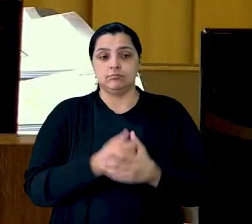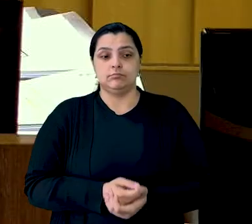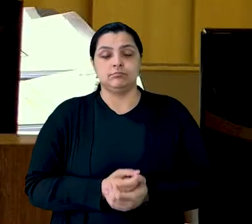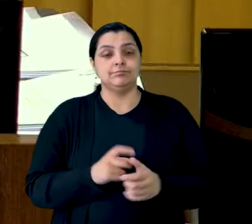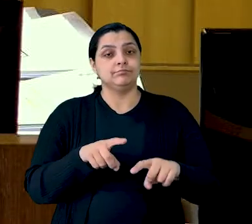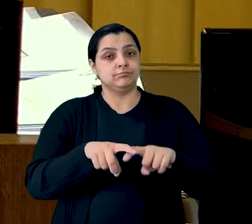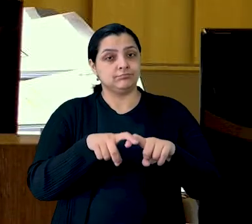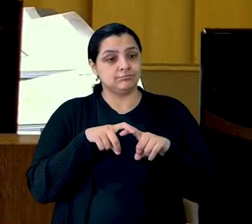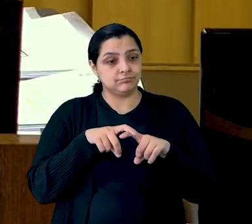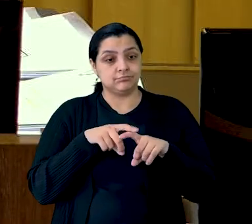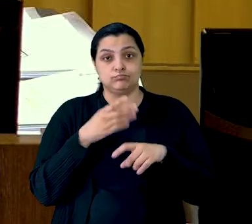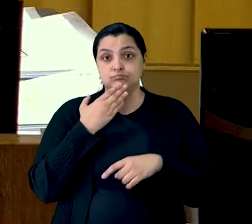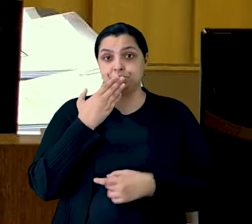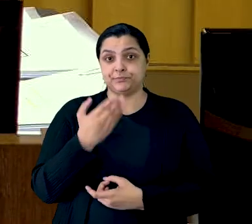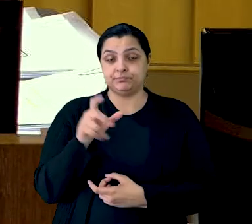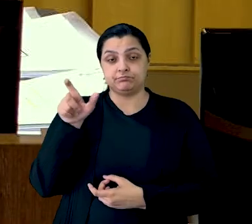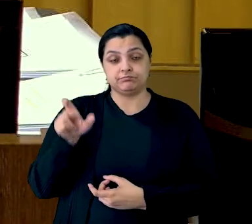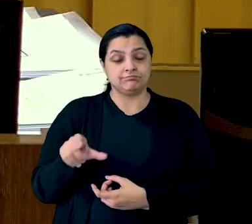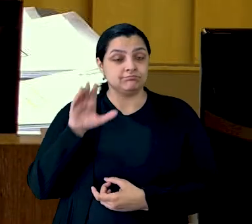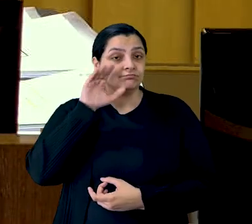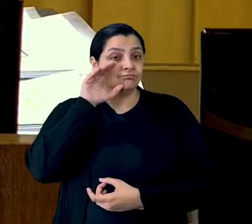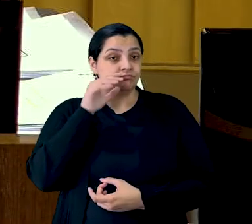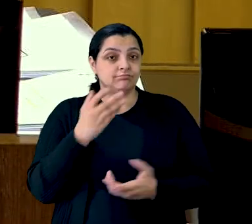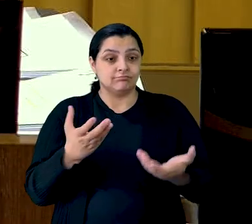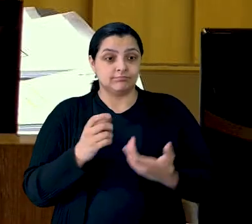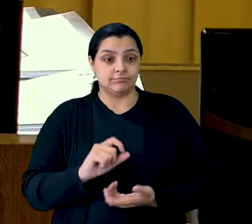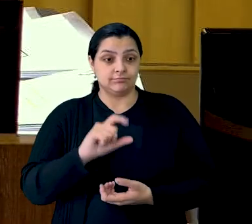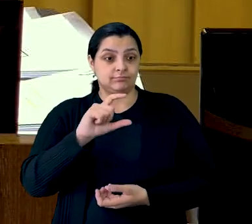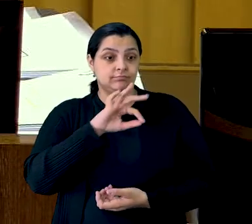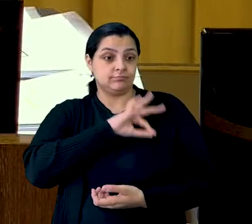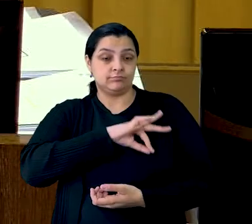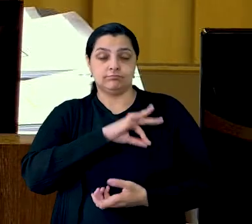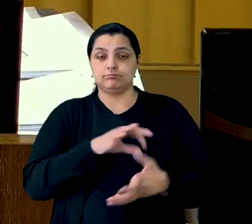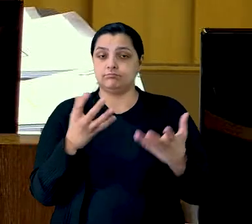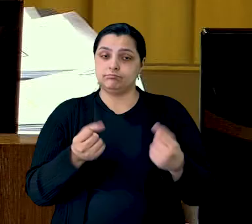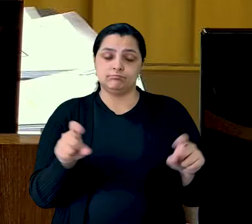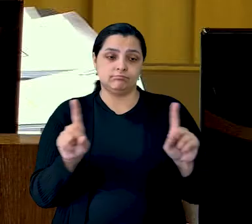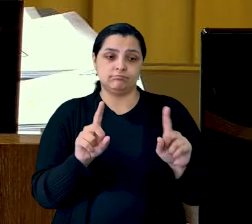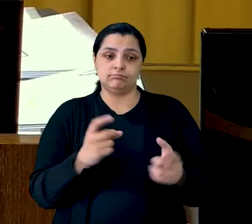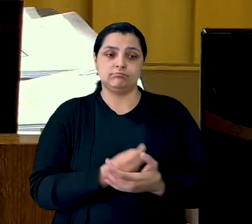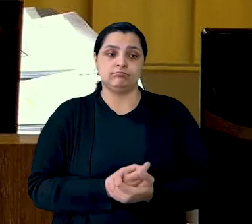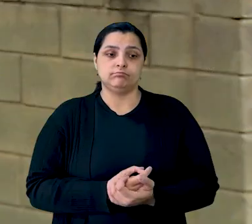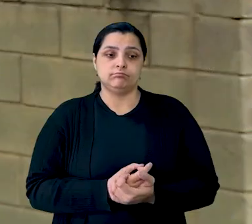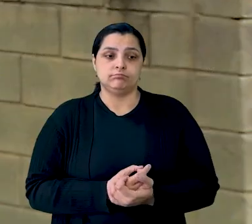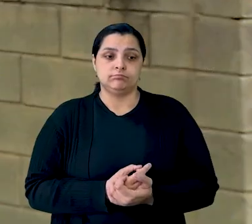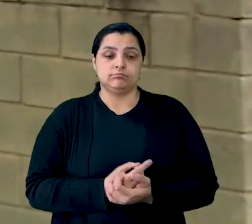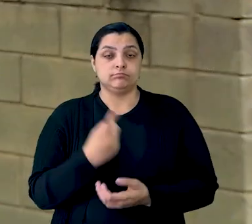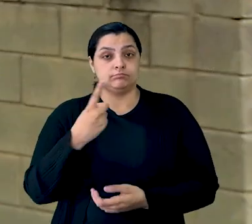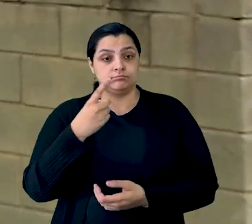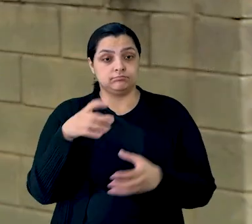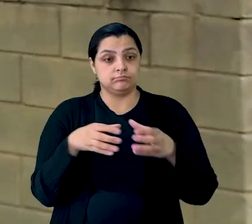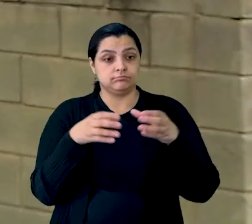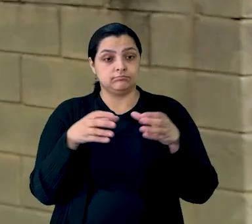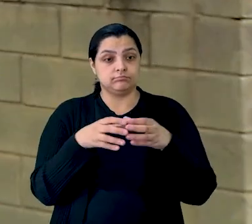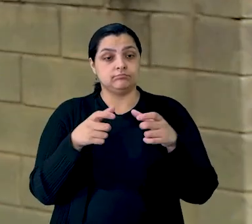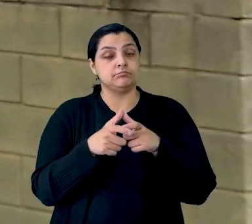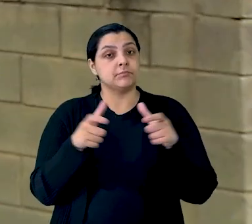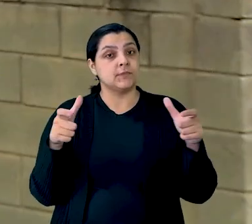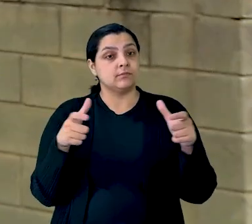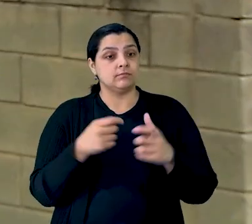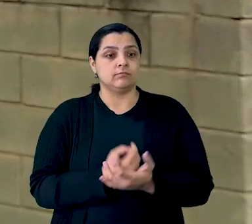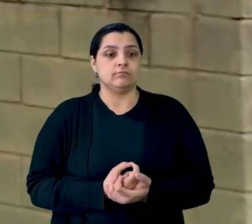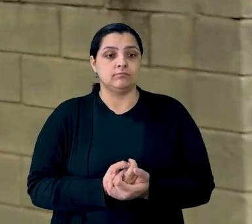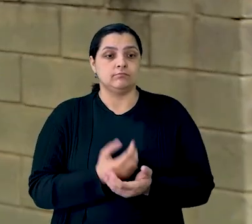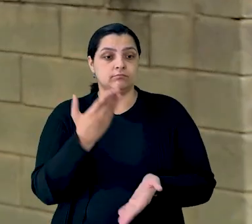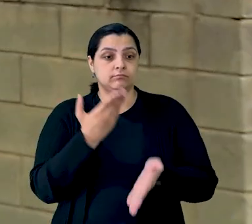legais. Dessa forma, a reivindicação do trabalhador ao reajuste foi rejeitada. A decisão da primeira turma foi